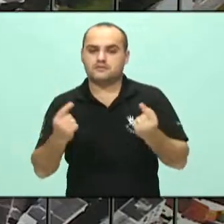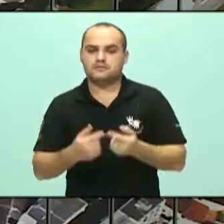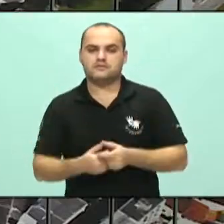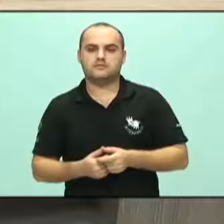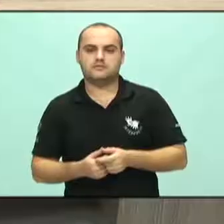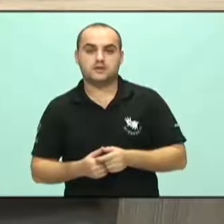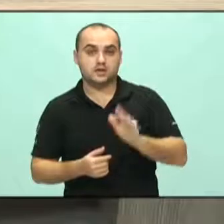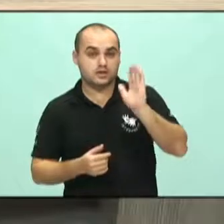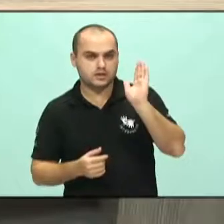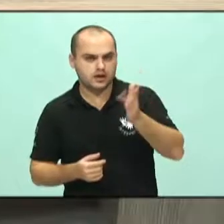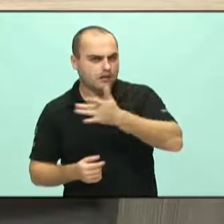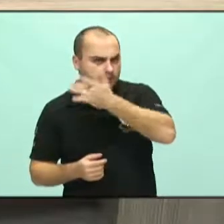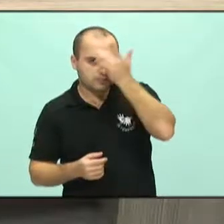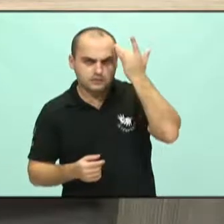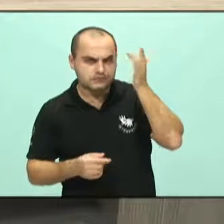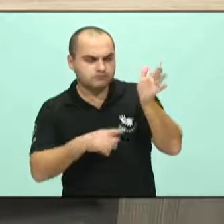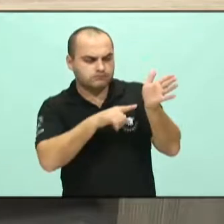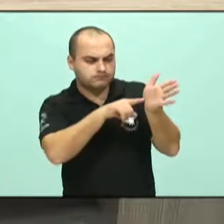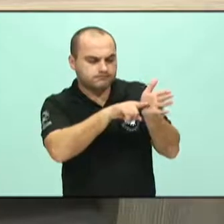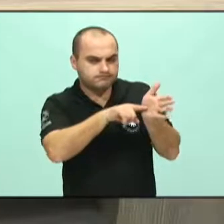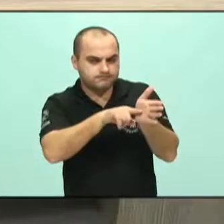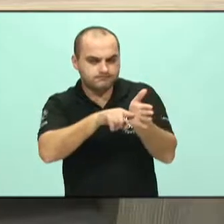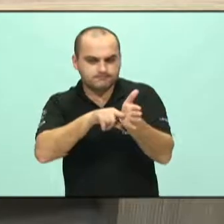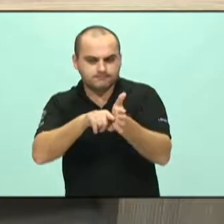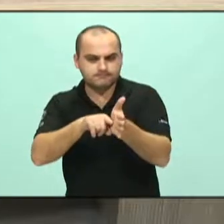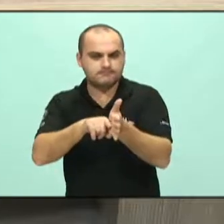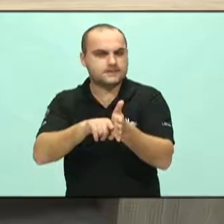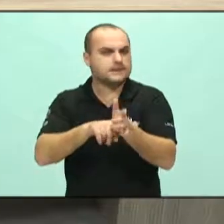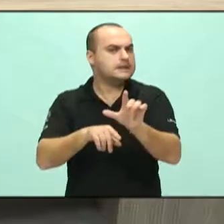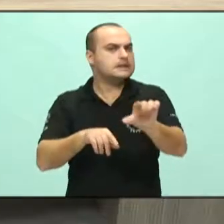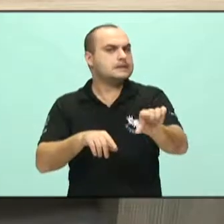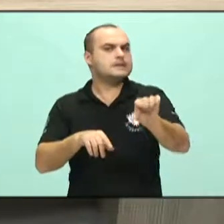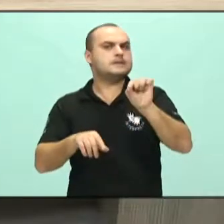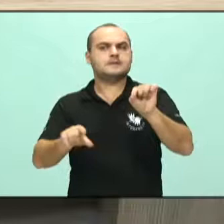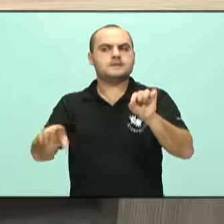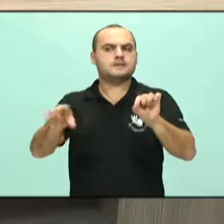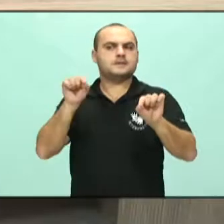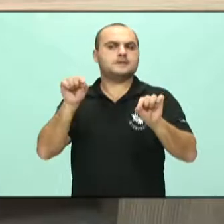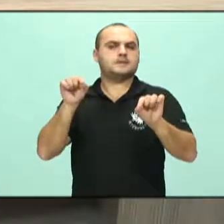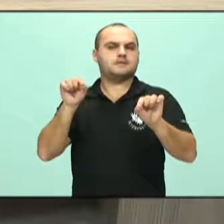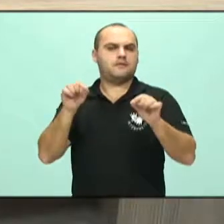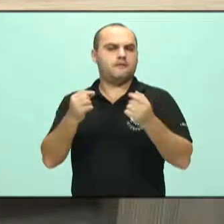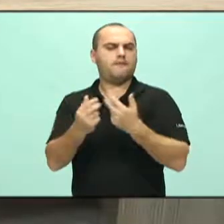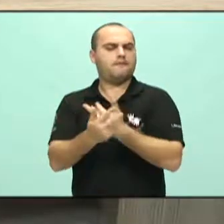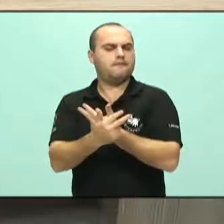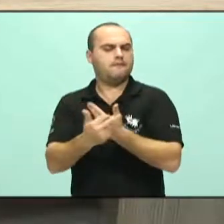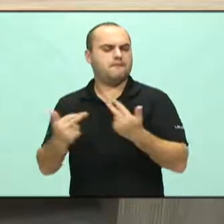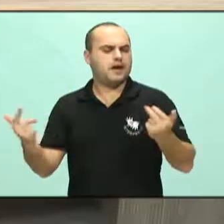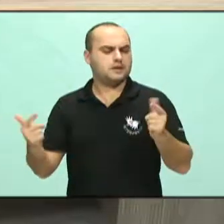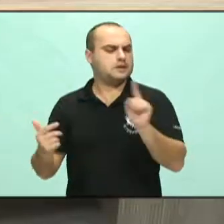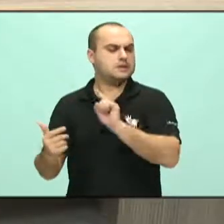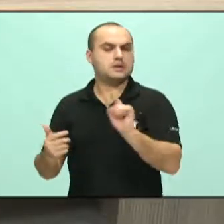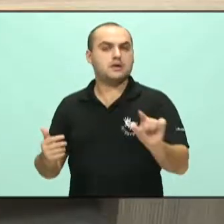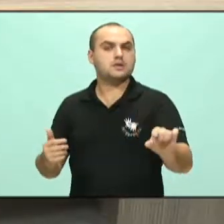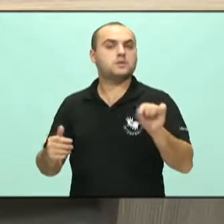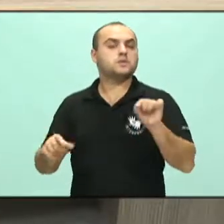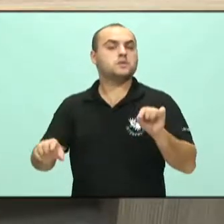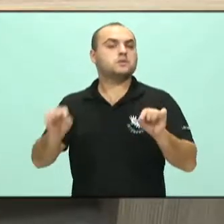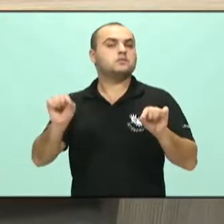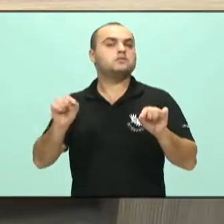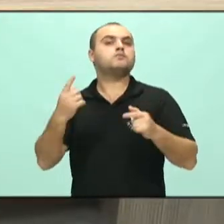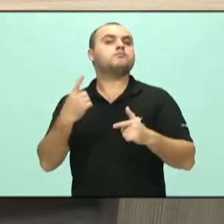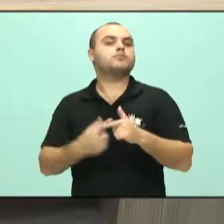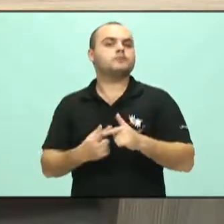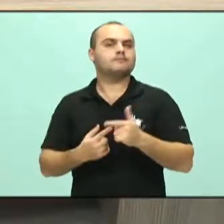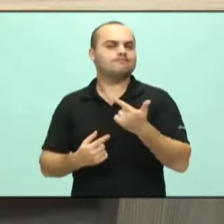Os historiadores não fazem essas escolhas, muitos historiadores não fazem essas escolhas porque não